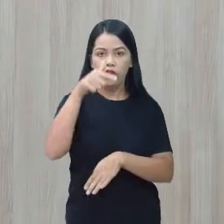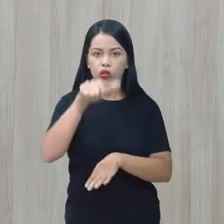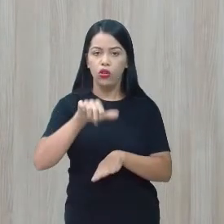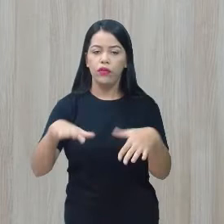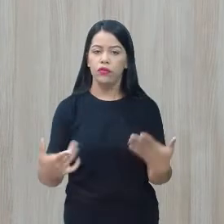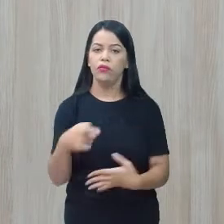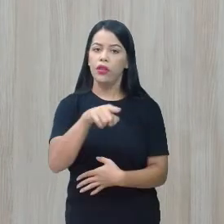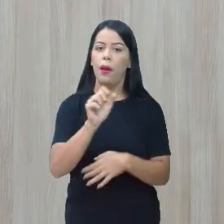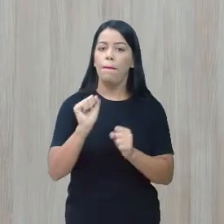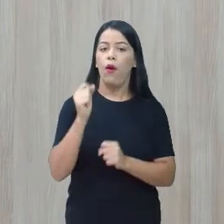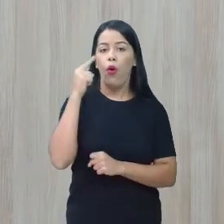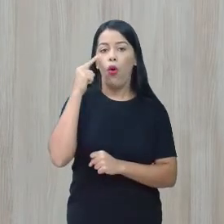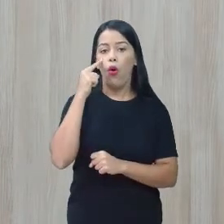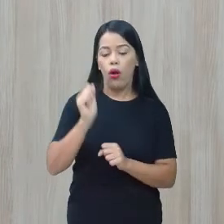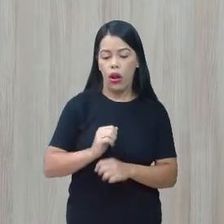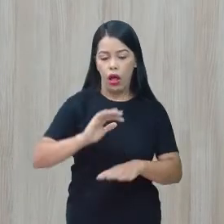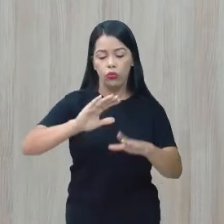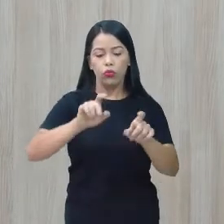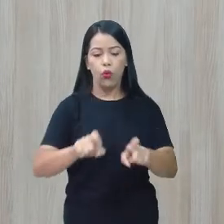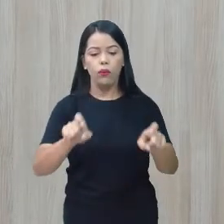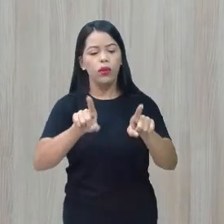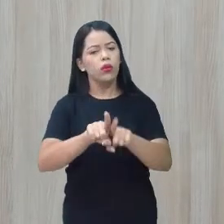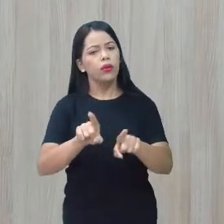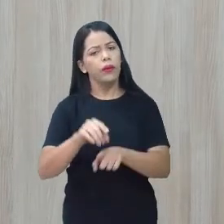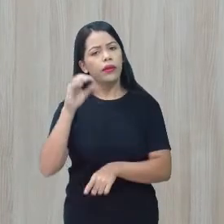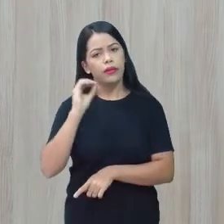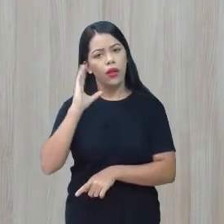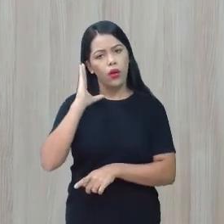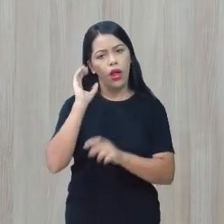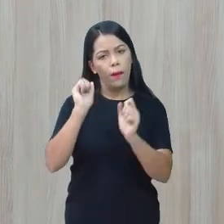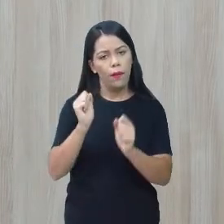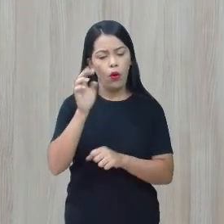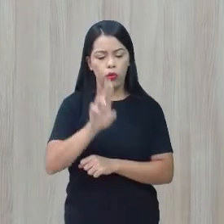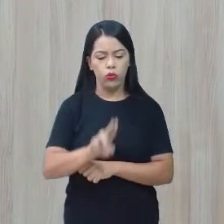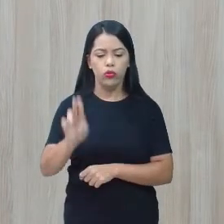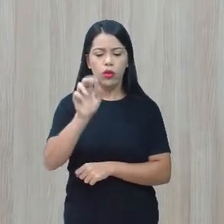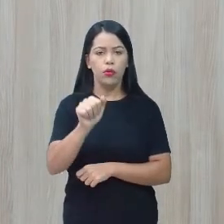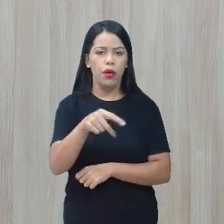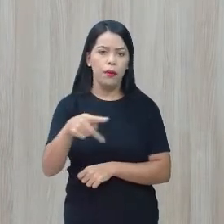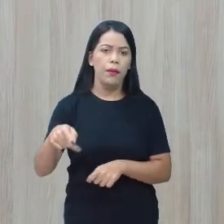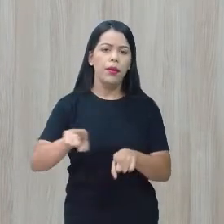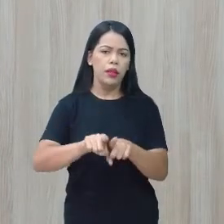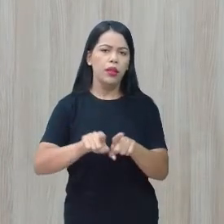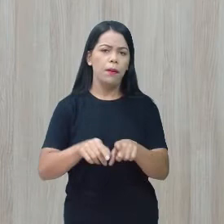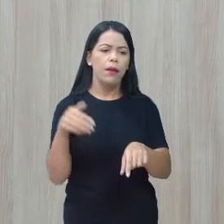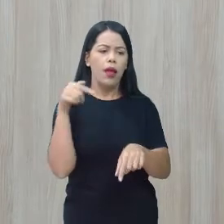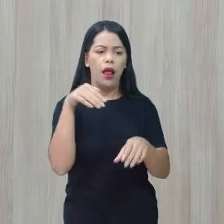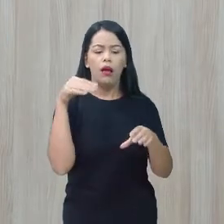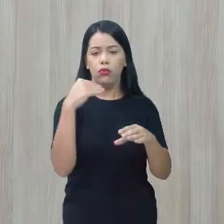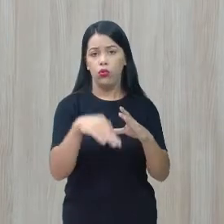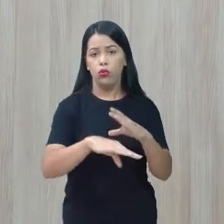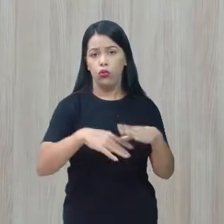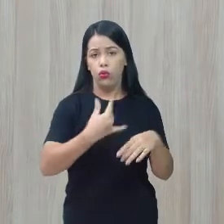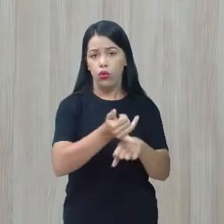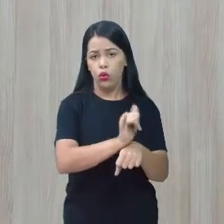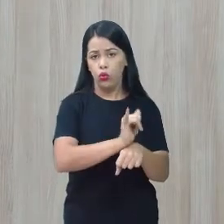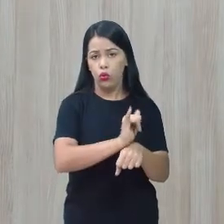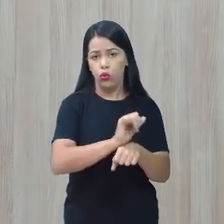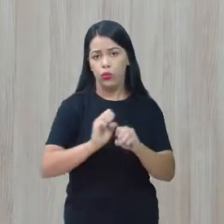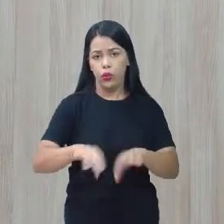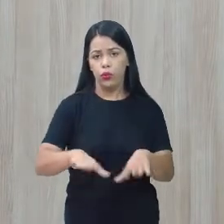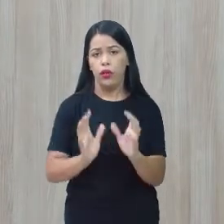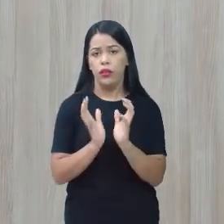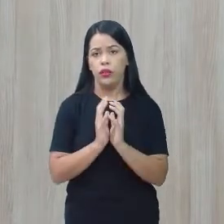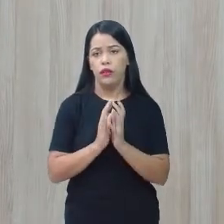uma olhadinha tanto no computador quanto no celular, através do aplicativo e no YouTube, né? No canal lá livre do YouTube, tá certo?